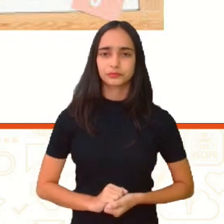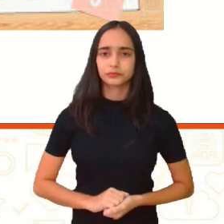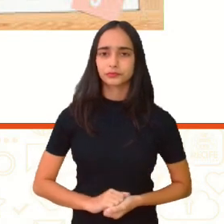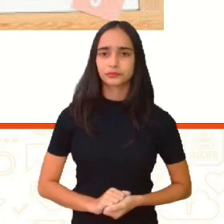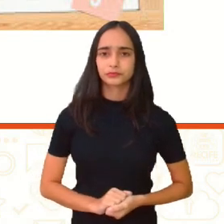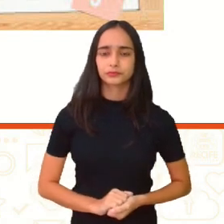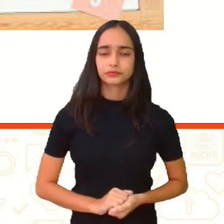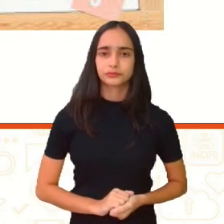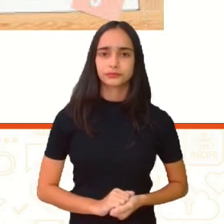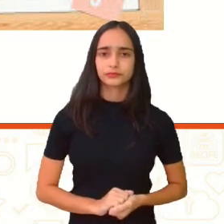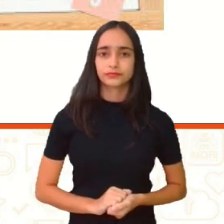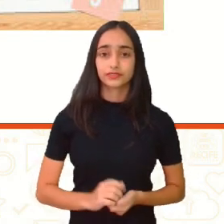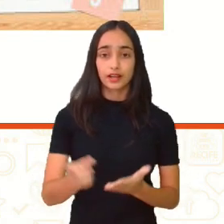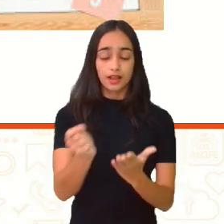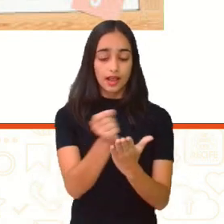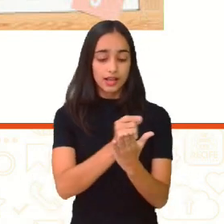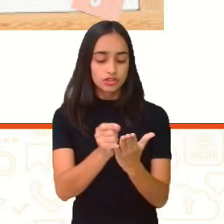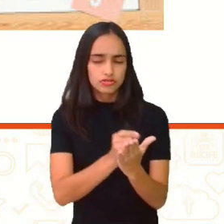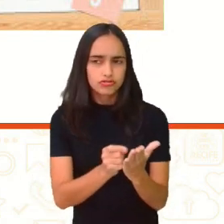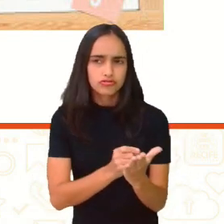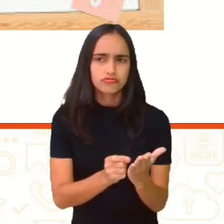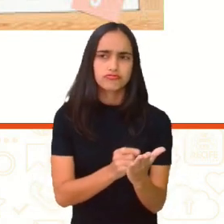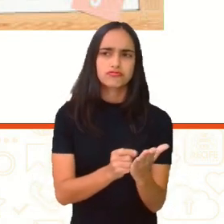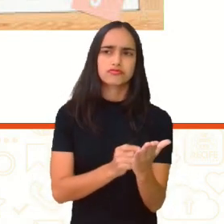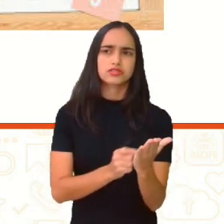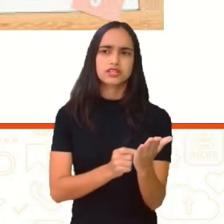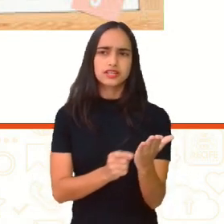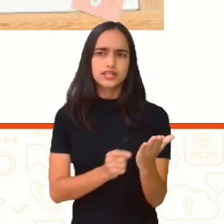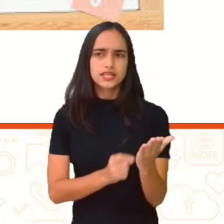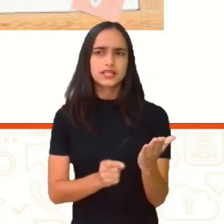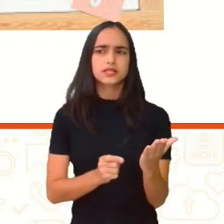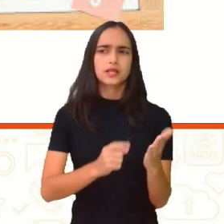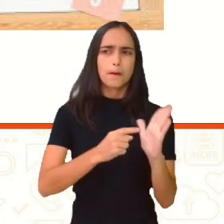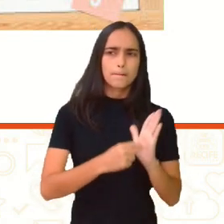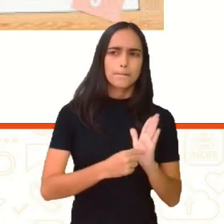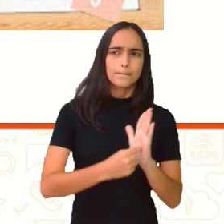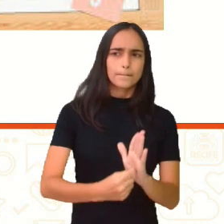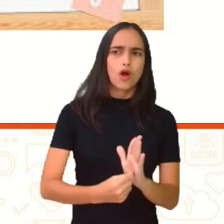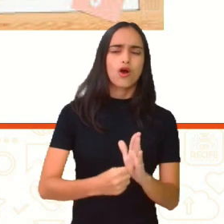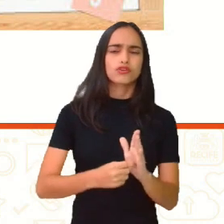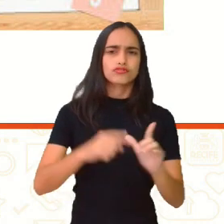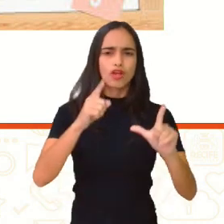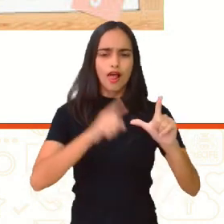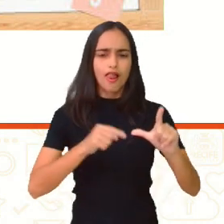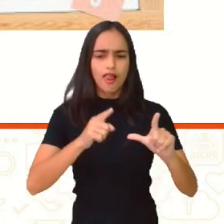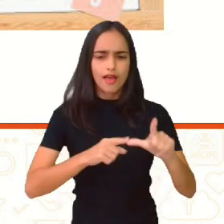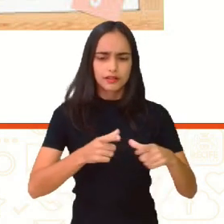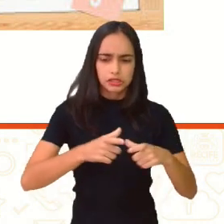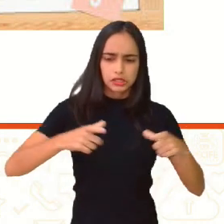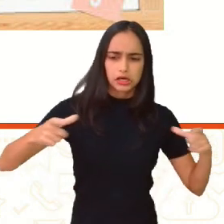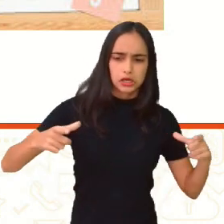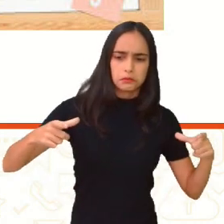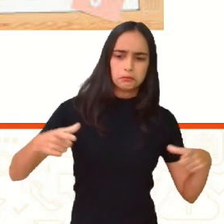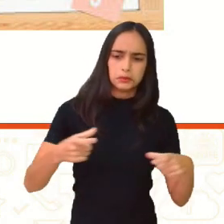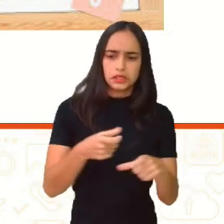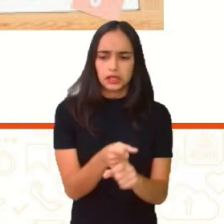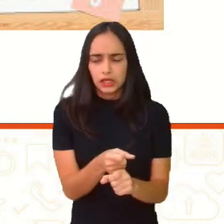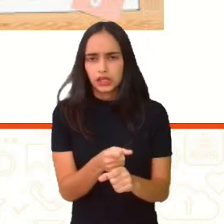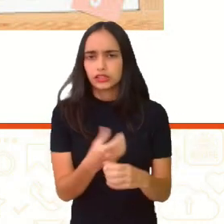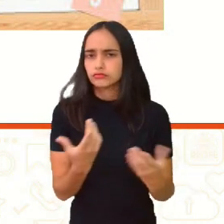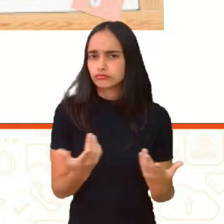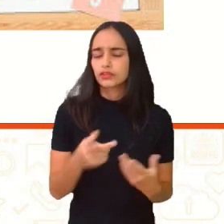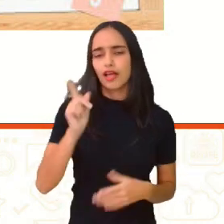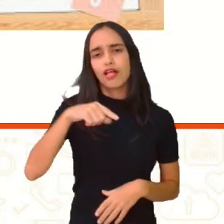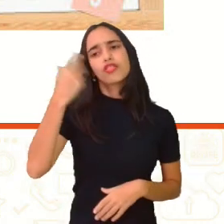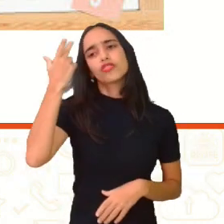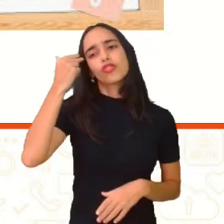A escrita inconstante, apresentando letras de tamanhos diferentes, omissões, rotações, inversões, né? Então, muito